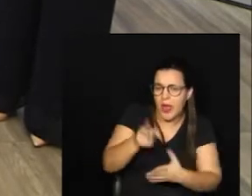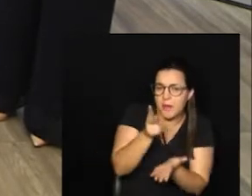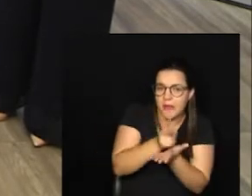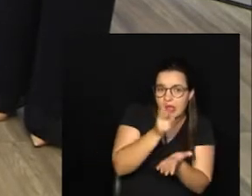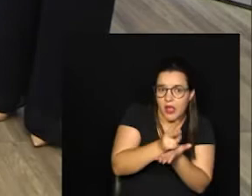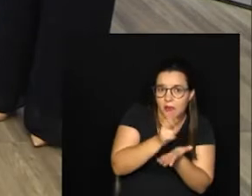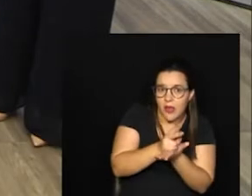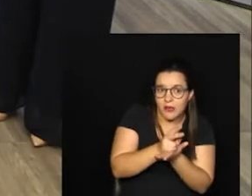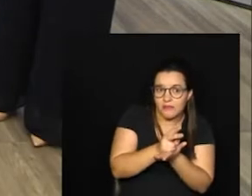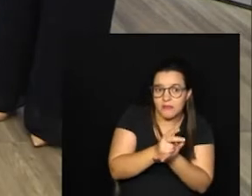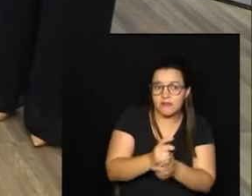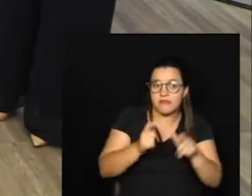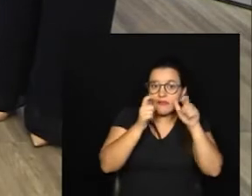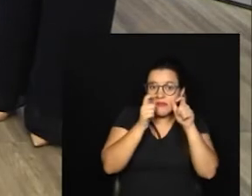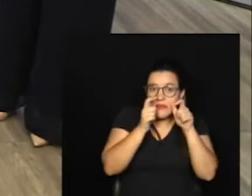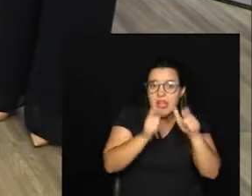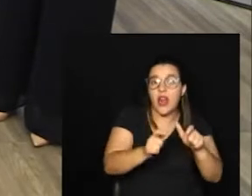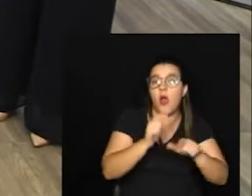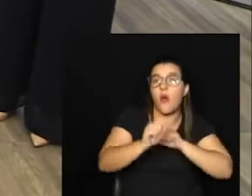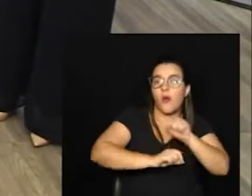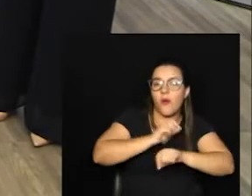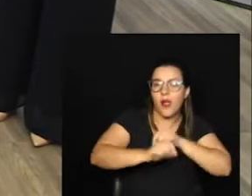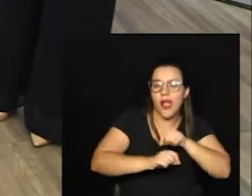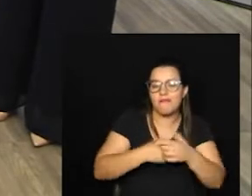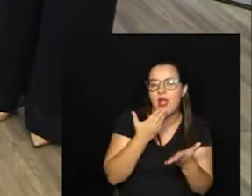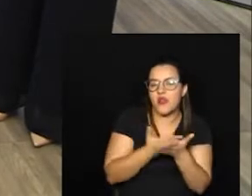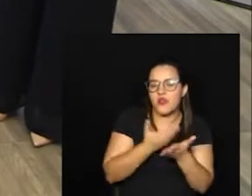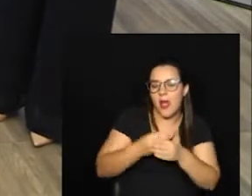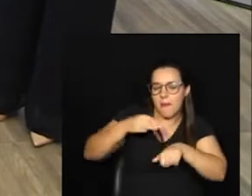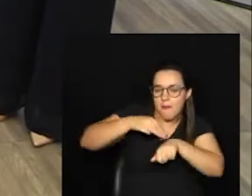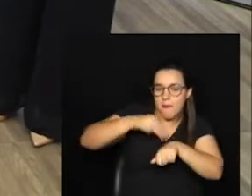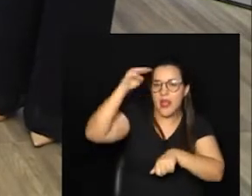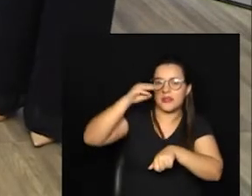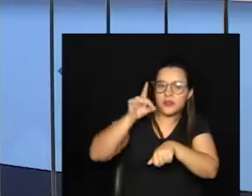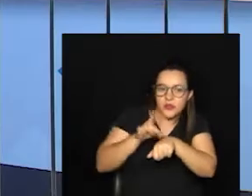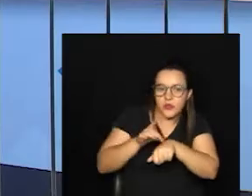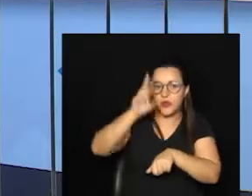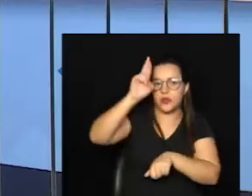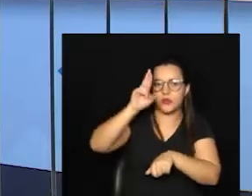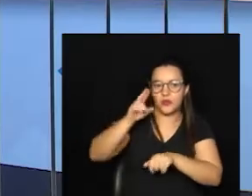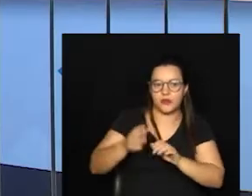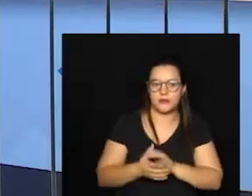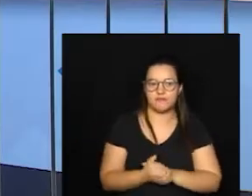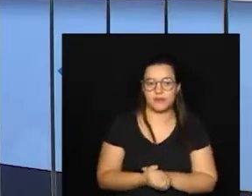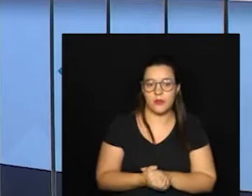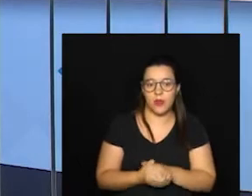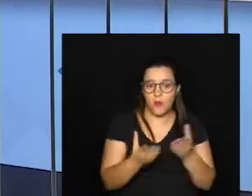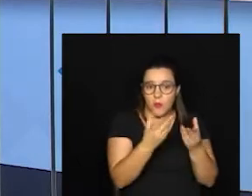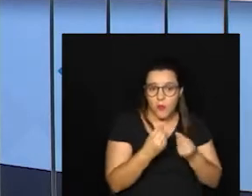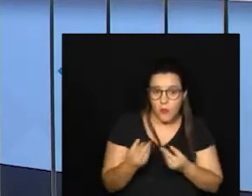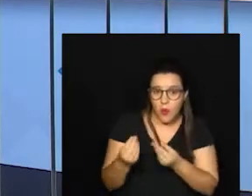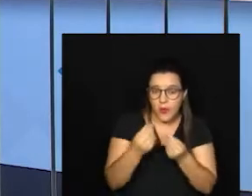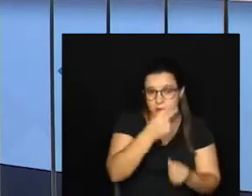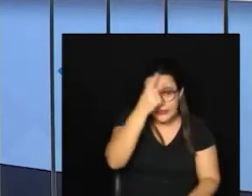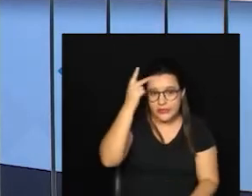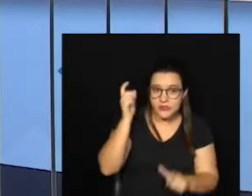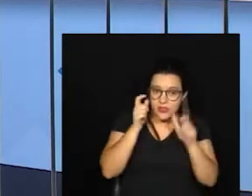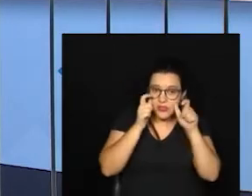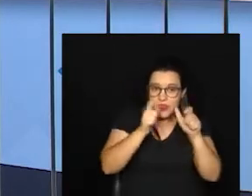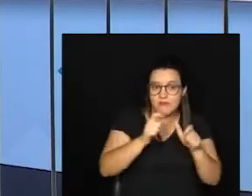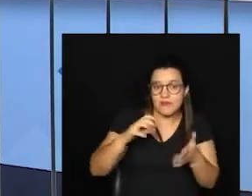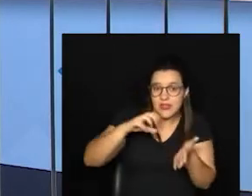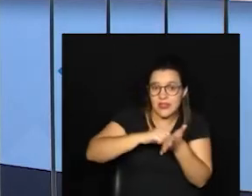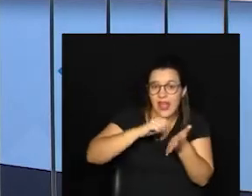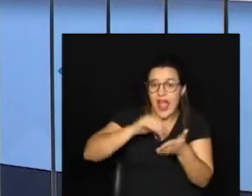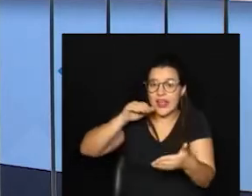os interessados em mestrado e doutorado. É, também é uma outra fase importante, muita gente interessada e as inscrições vão até o